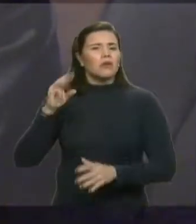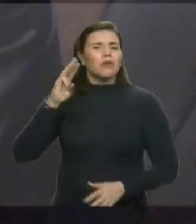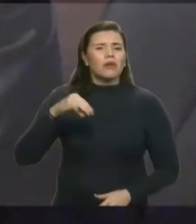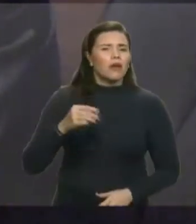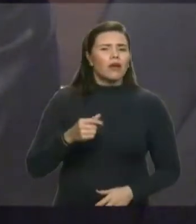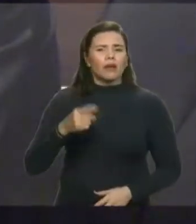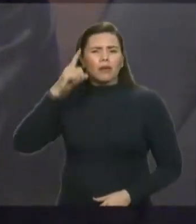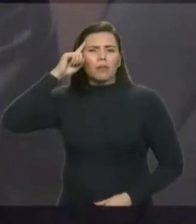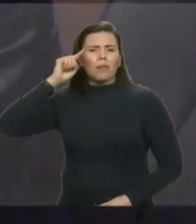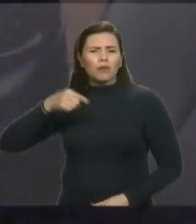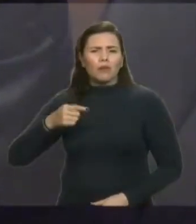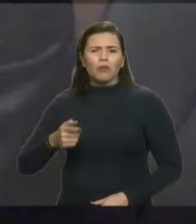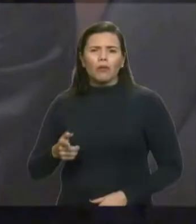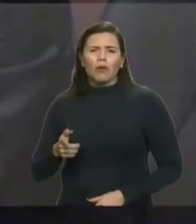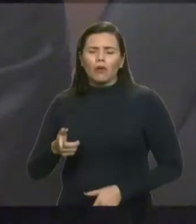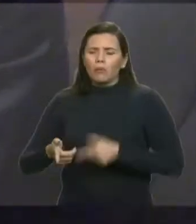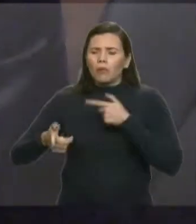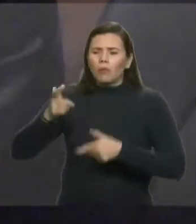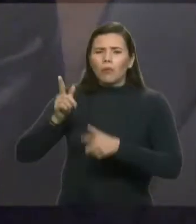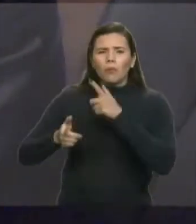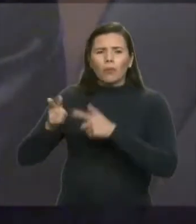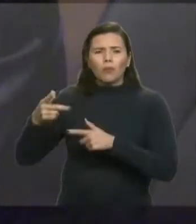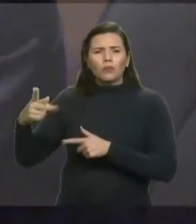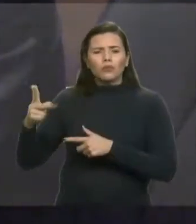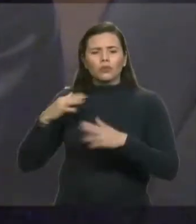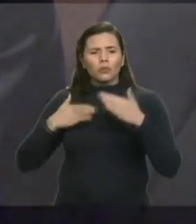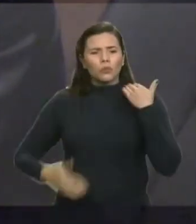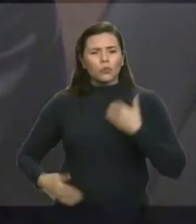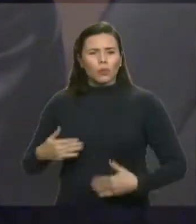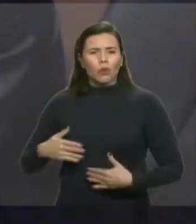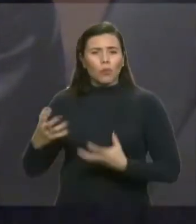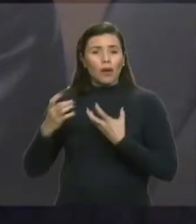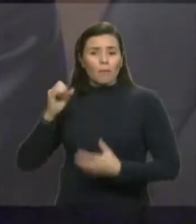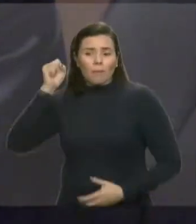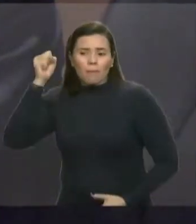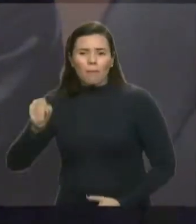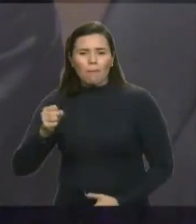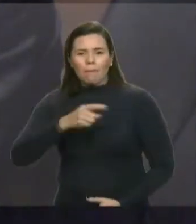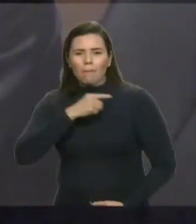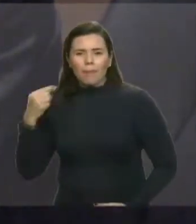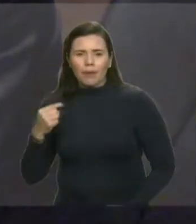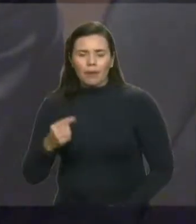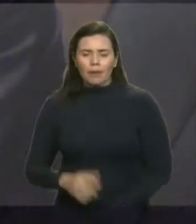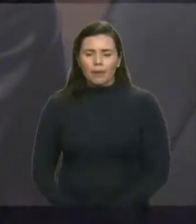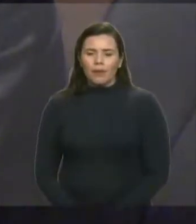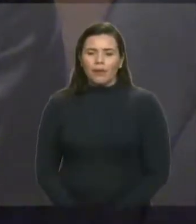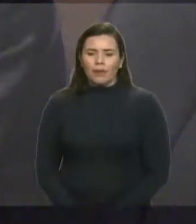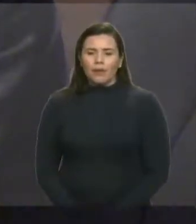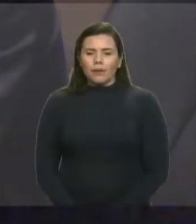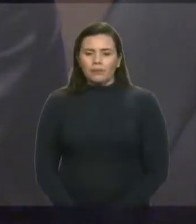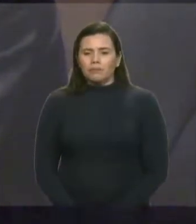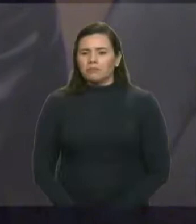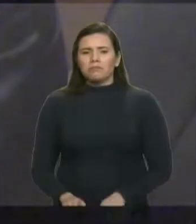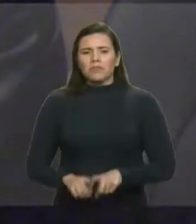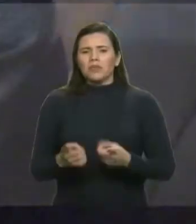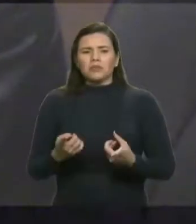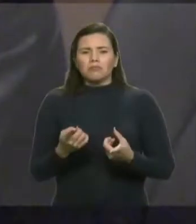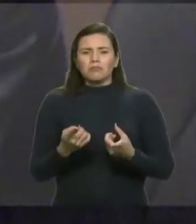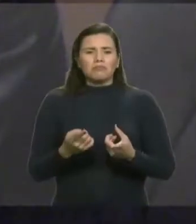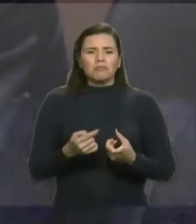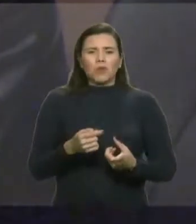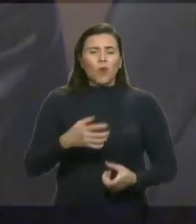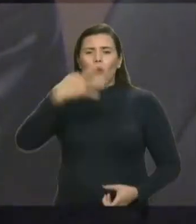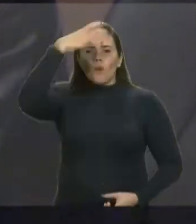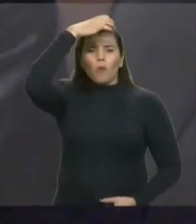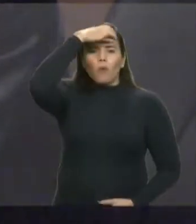medida protetiva e não se avança. Então, eu sugeria, a título de sugestão, que nós